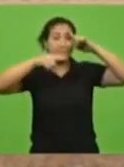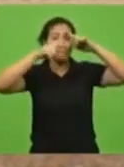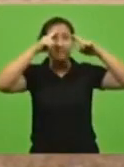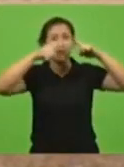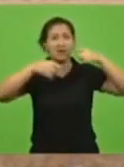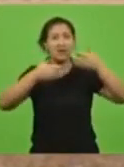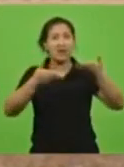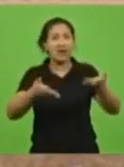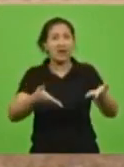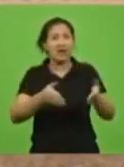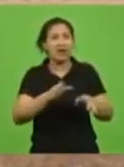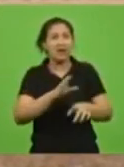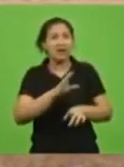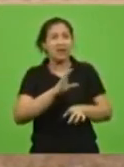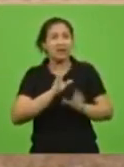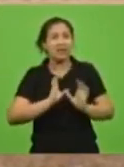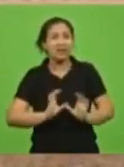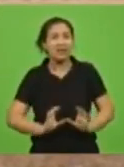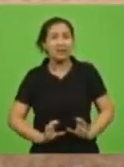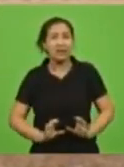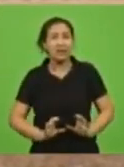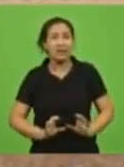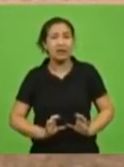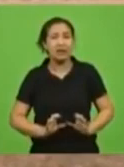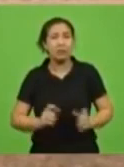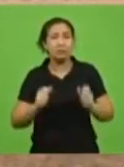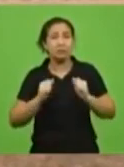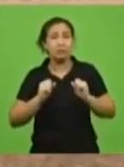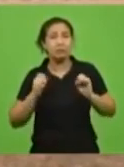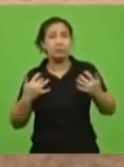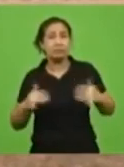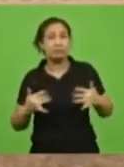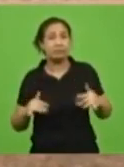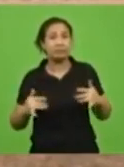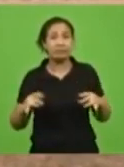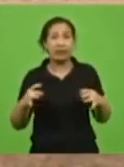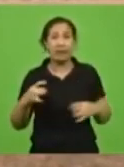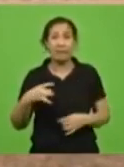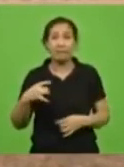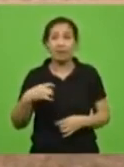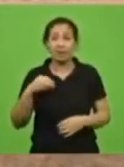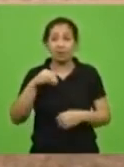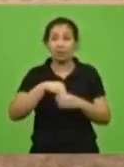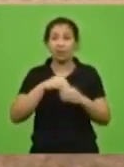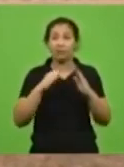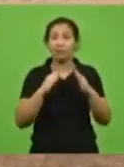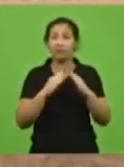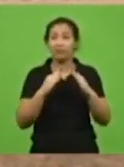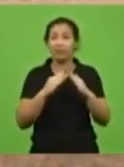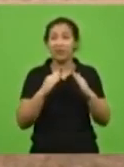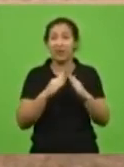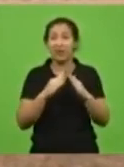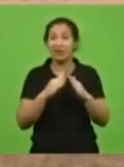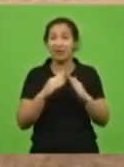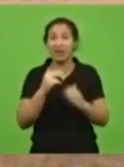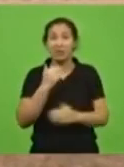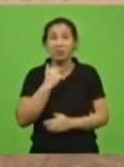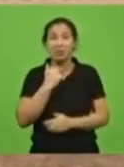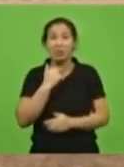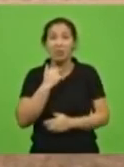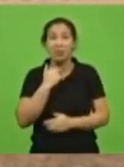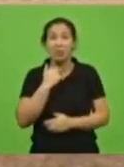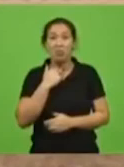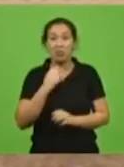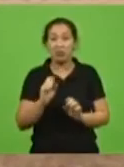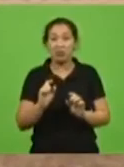cidadão estava acuado dentro de casa, sem a mínima chance de se